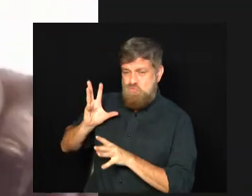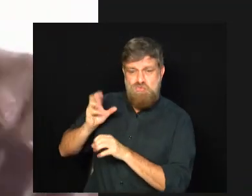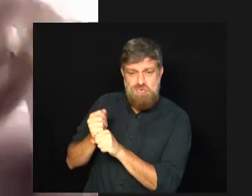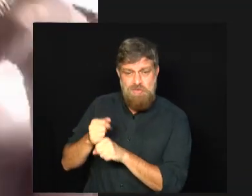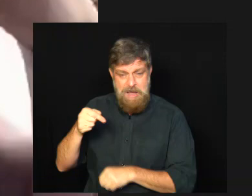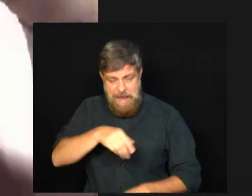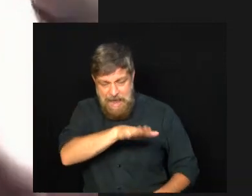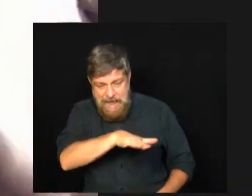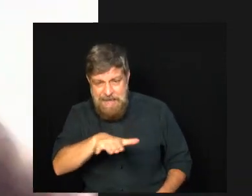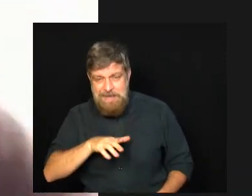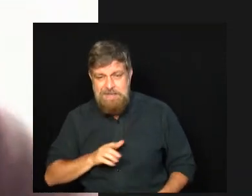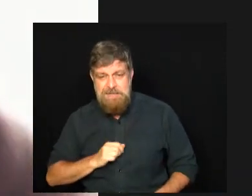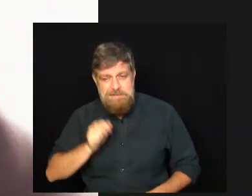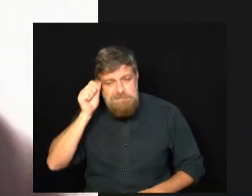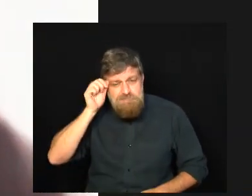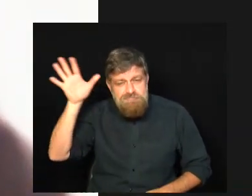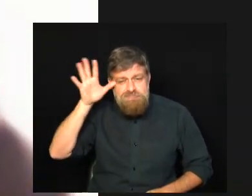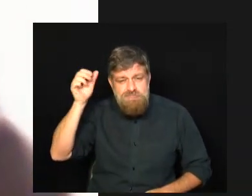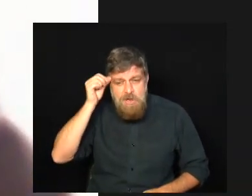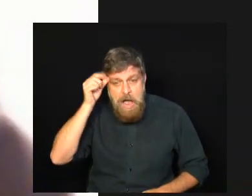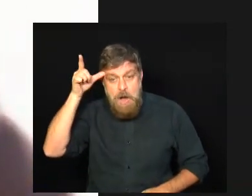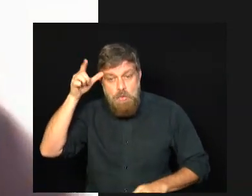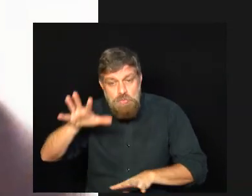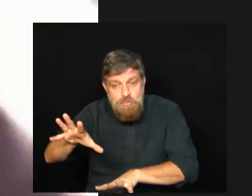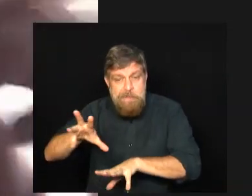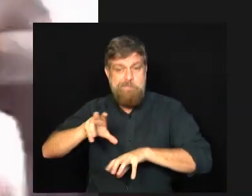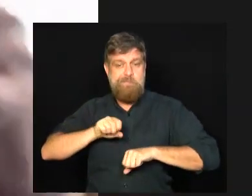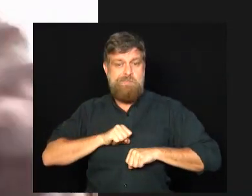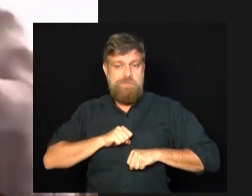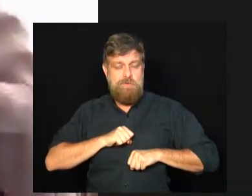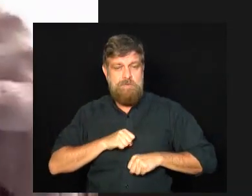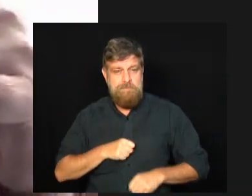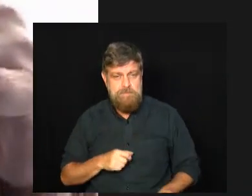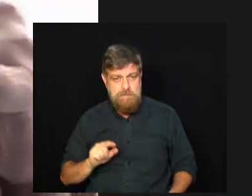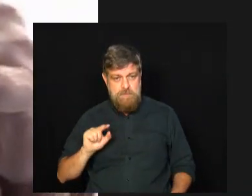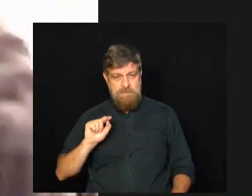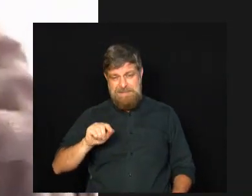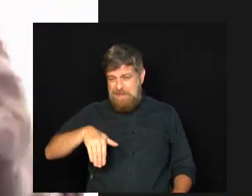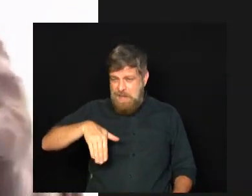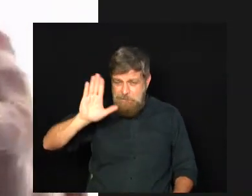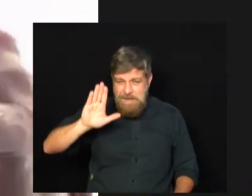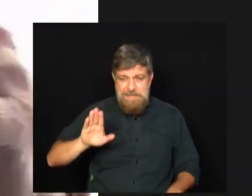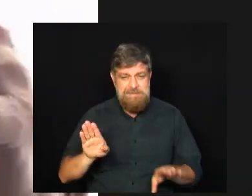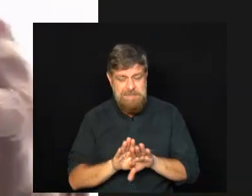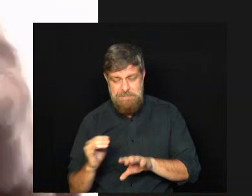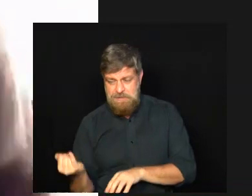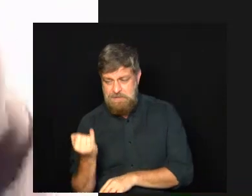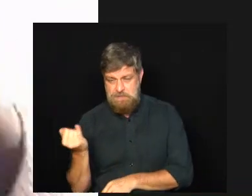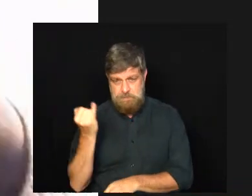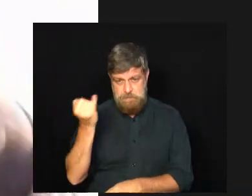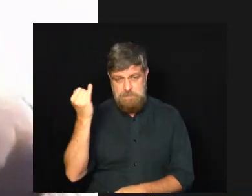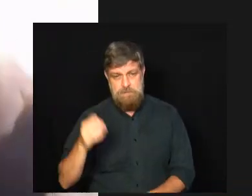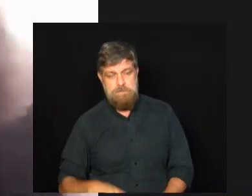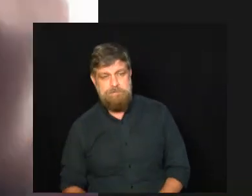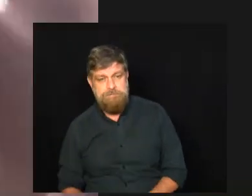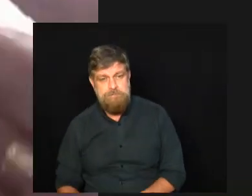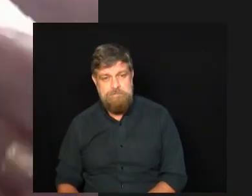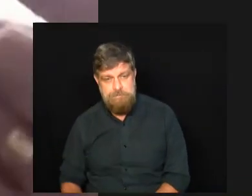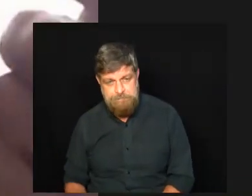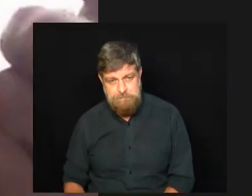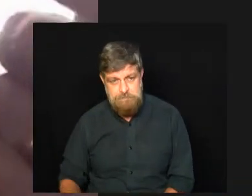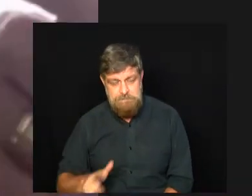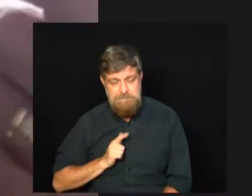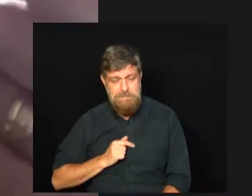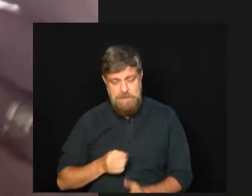criança adentrar na cultura do seu tempo. E mais do que isso, importante, ela adentra